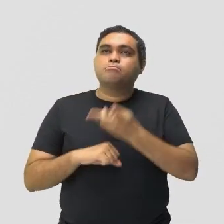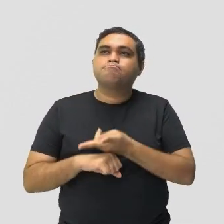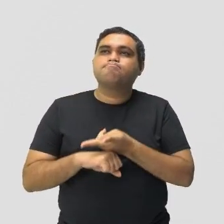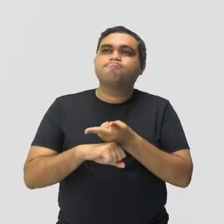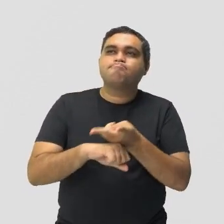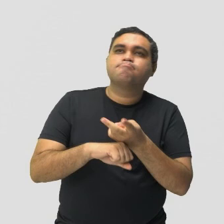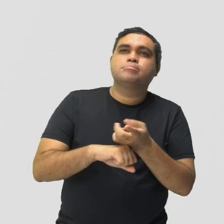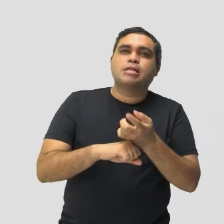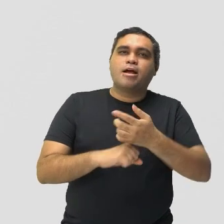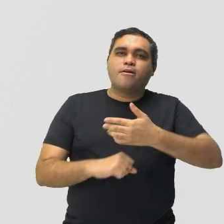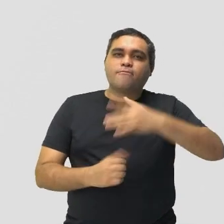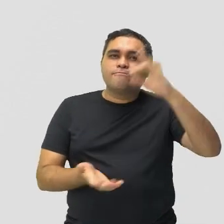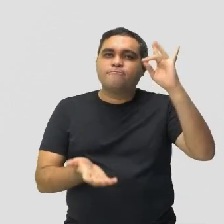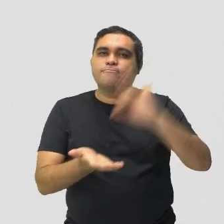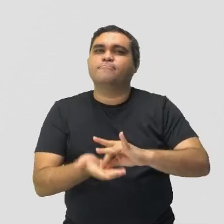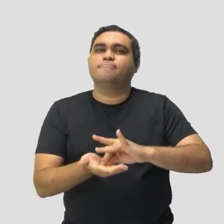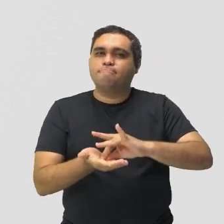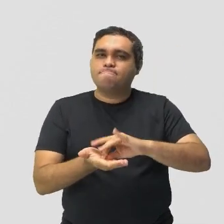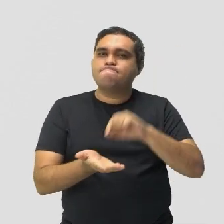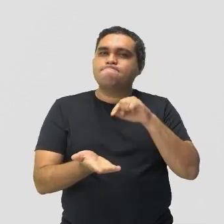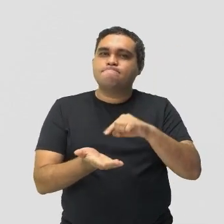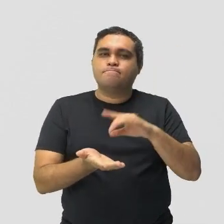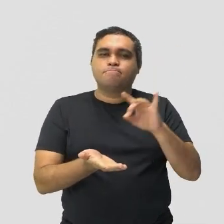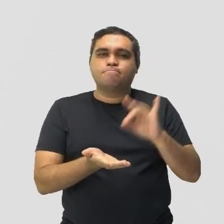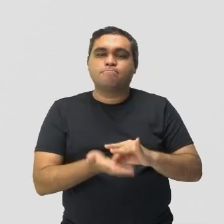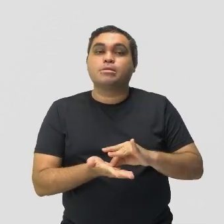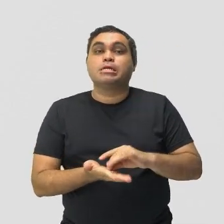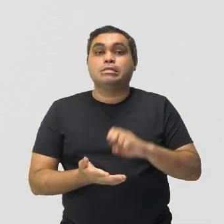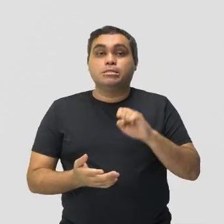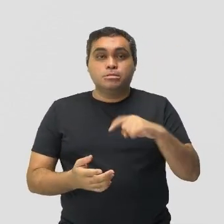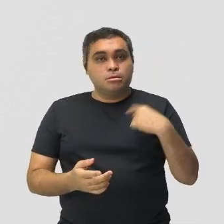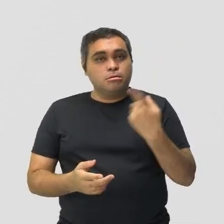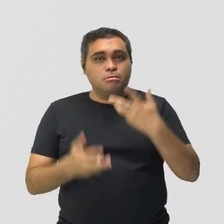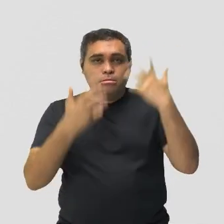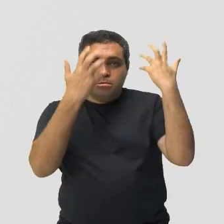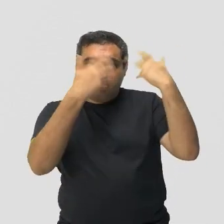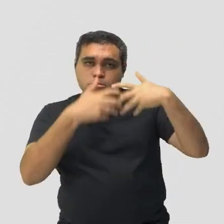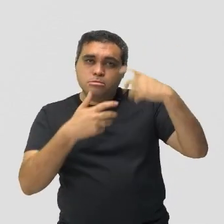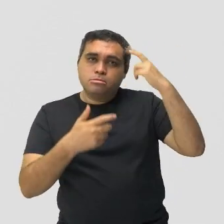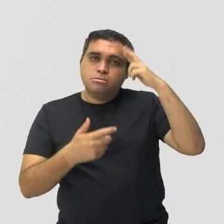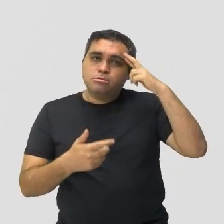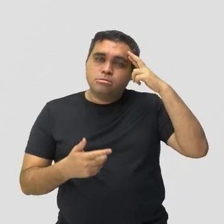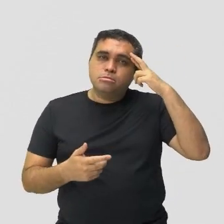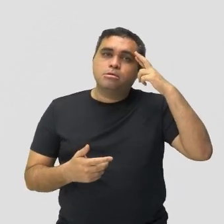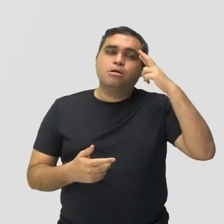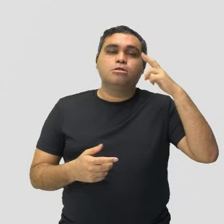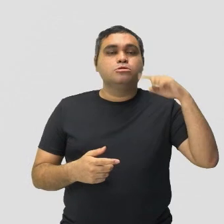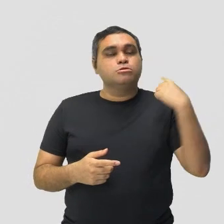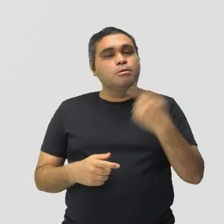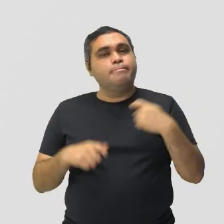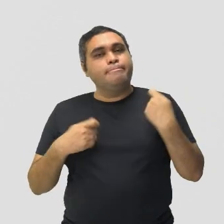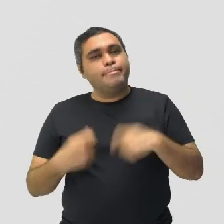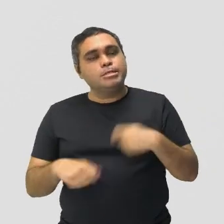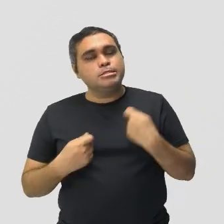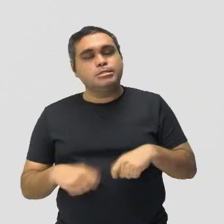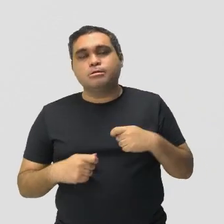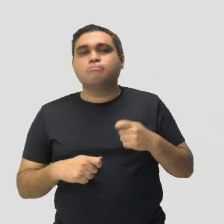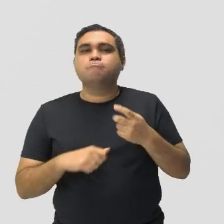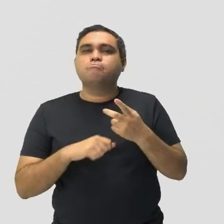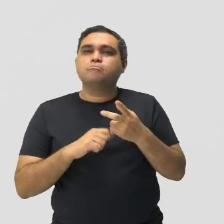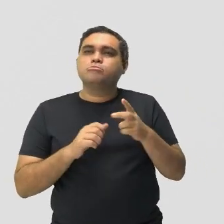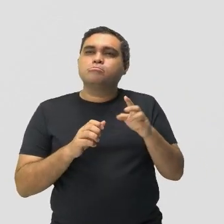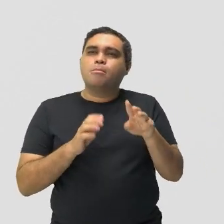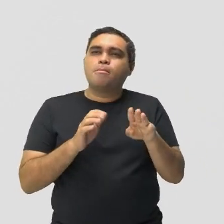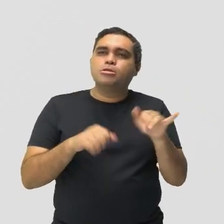da verdade absoluta. Se somos racionais, nós pensamos, então nós temos que buscar um método que